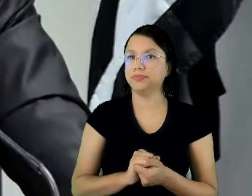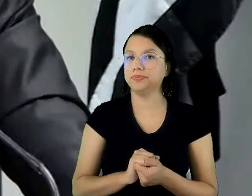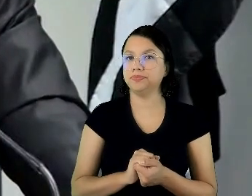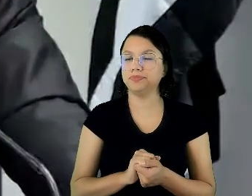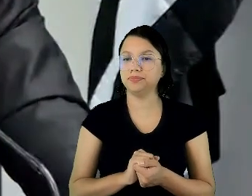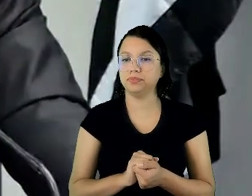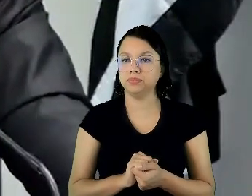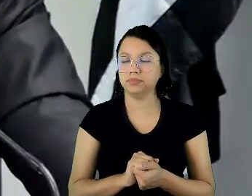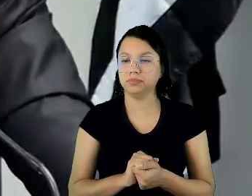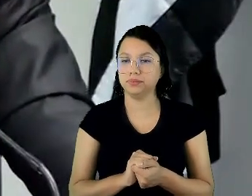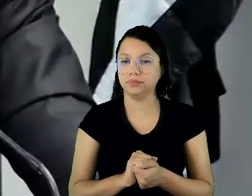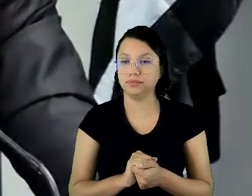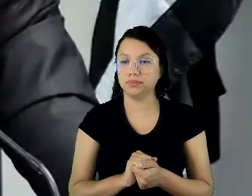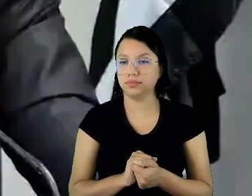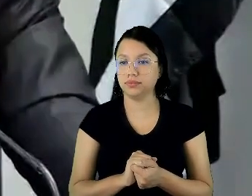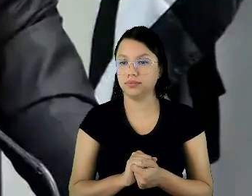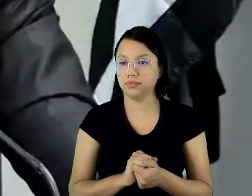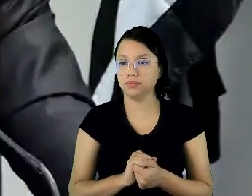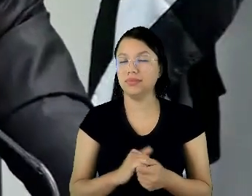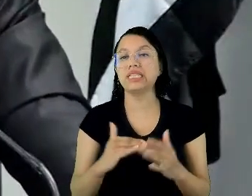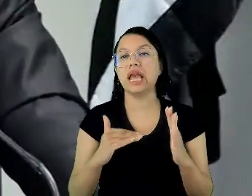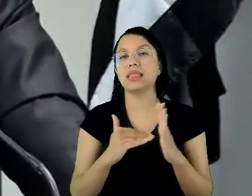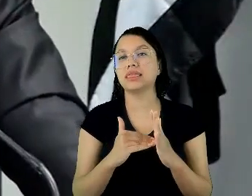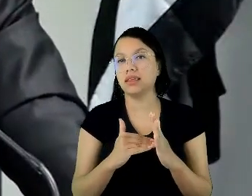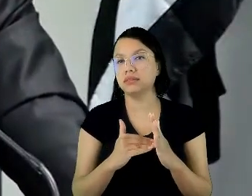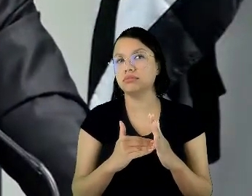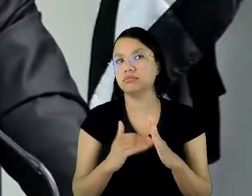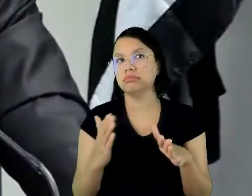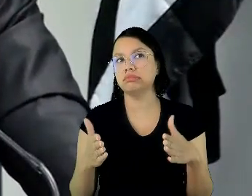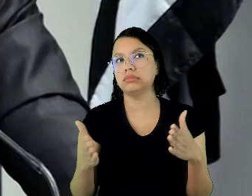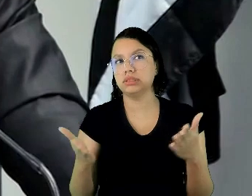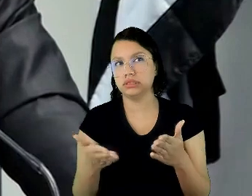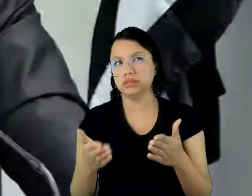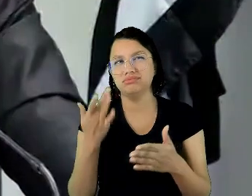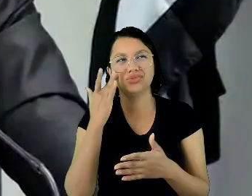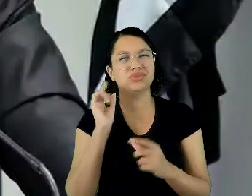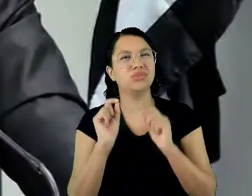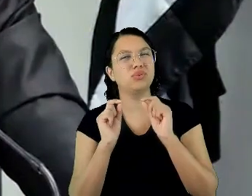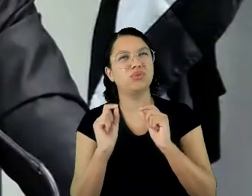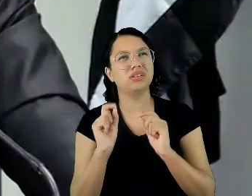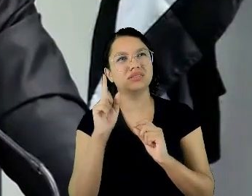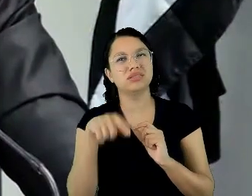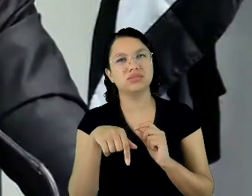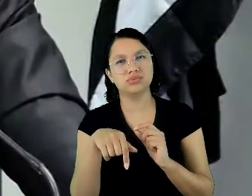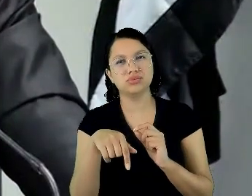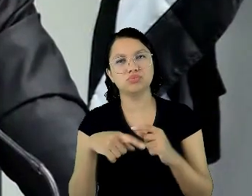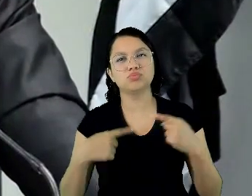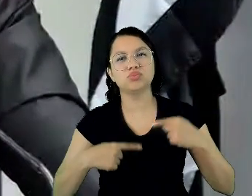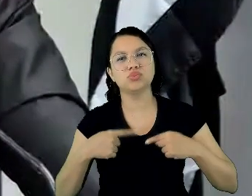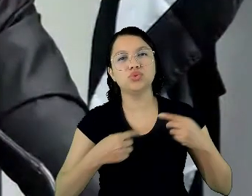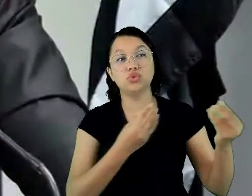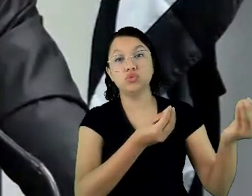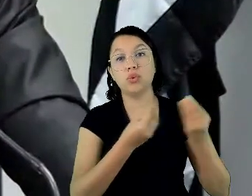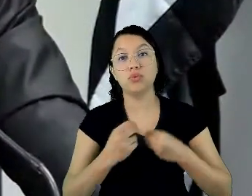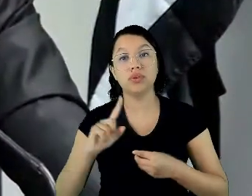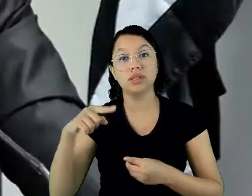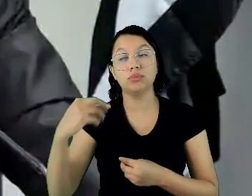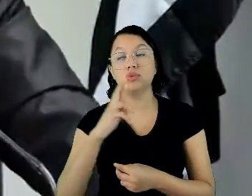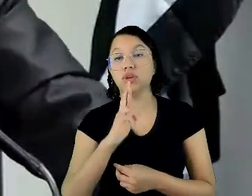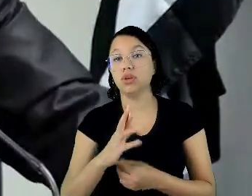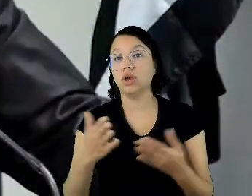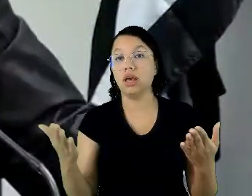até então, eu não sei quais os parlamentares que vão vir depois desse resultado da eleição da Argentina, até